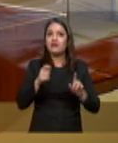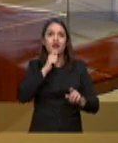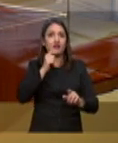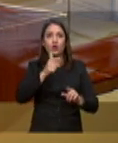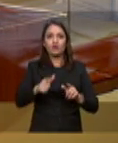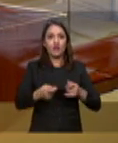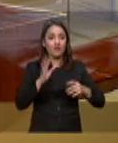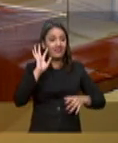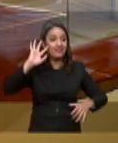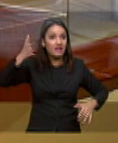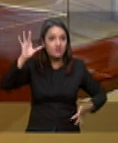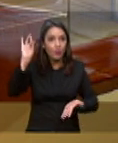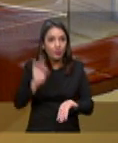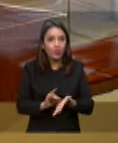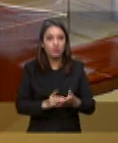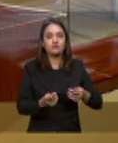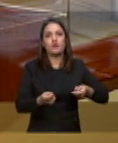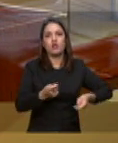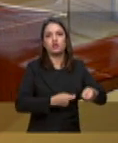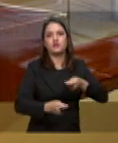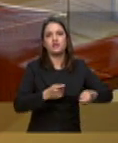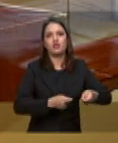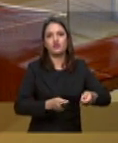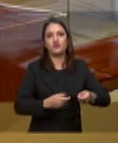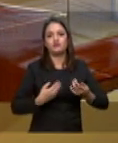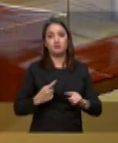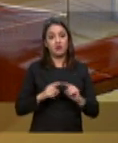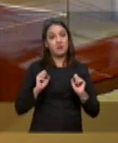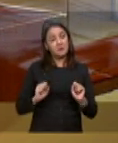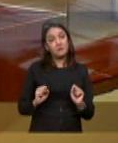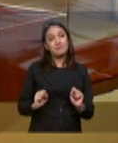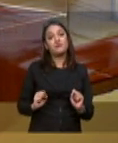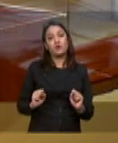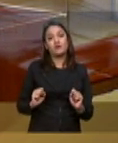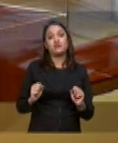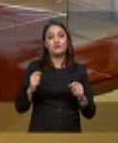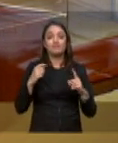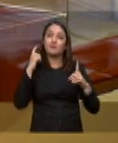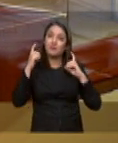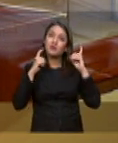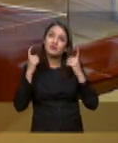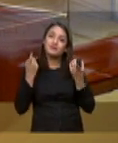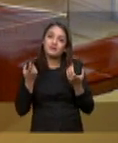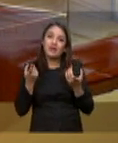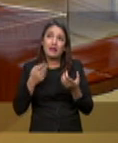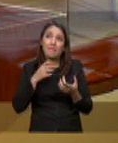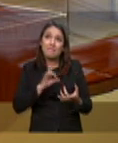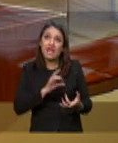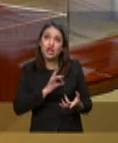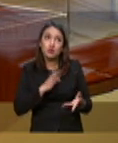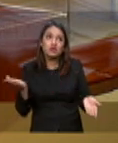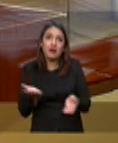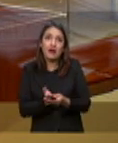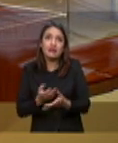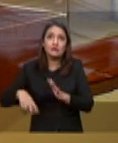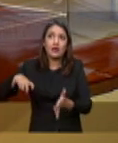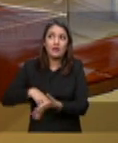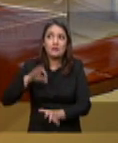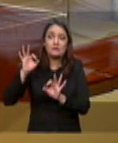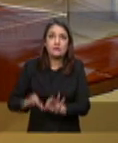administrativa, pois eles podem, por temer a uma repressão numa ação criminal, uma responsabilização na esfera